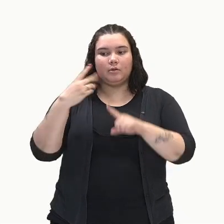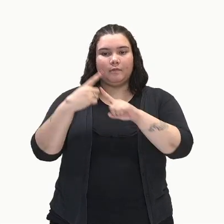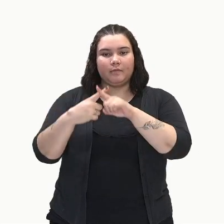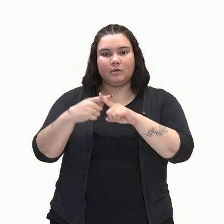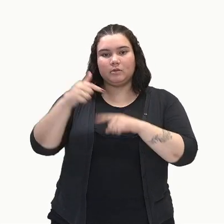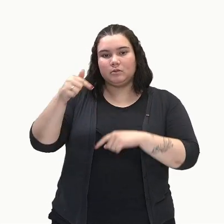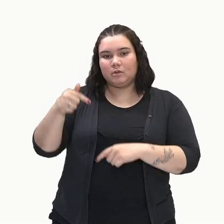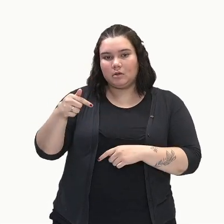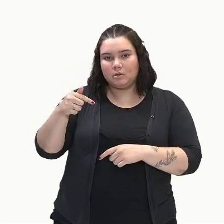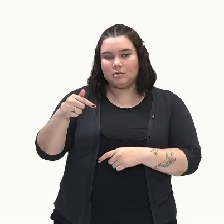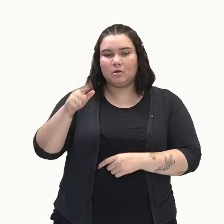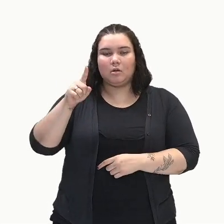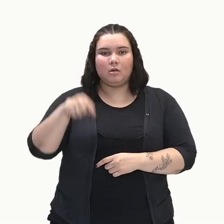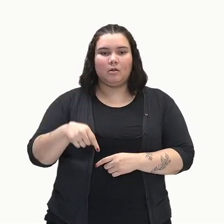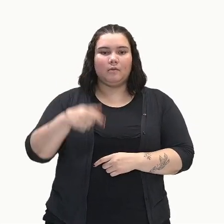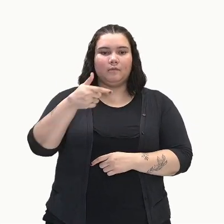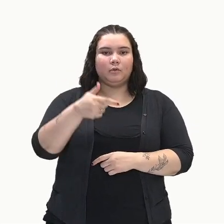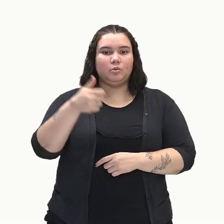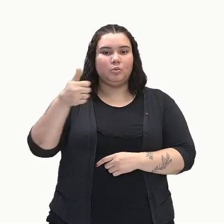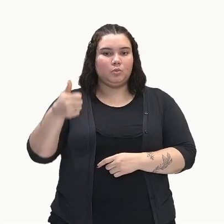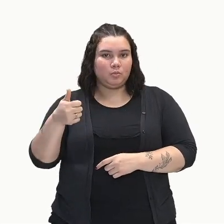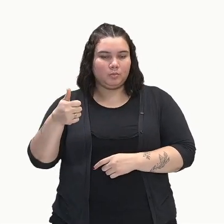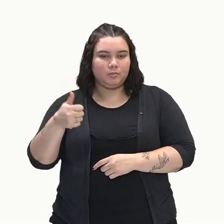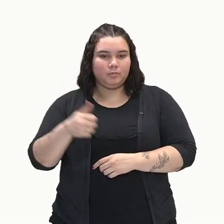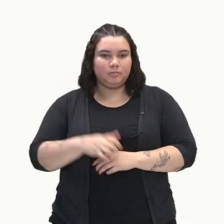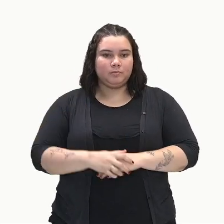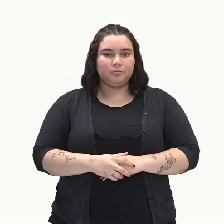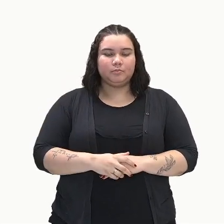é igual a 21.